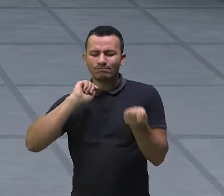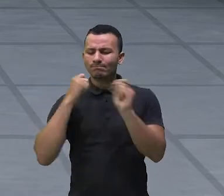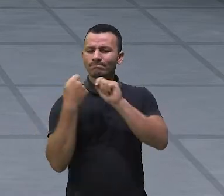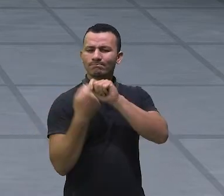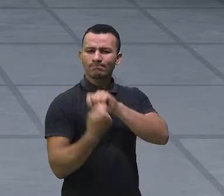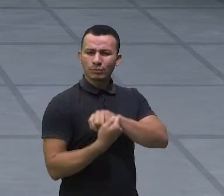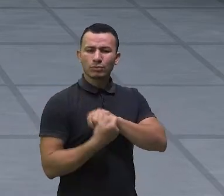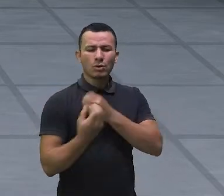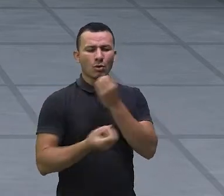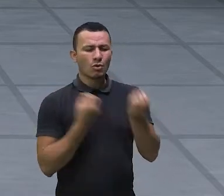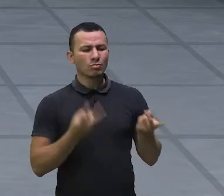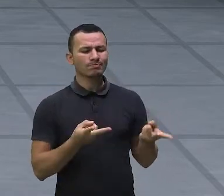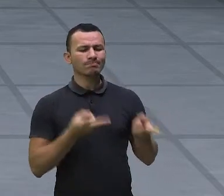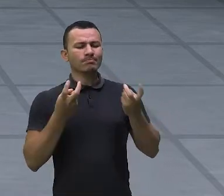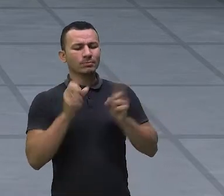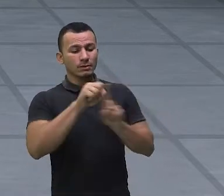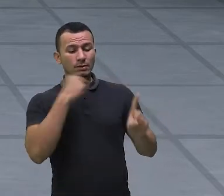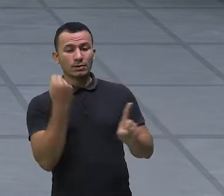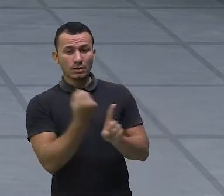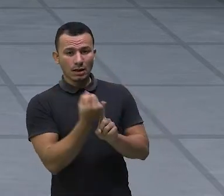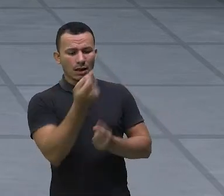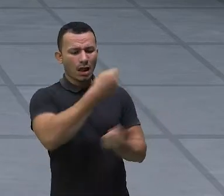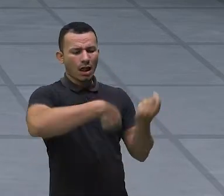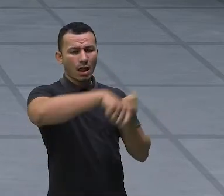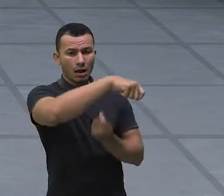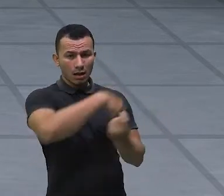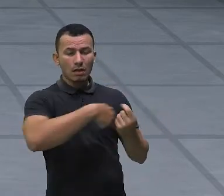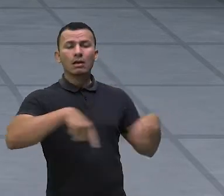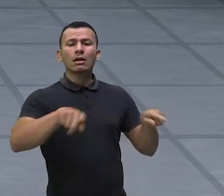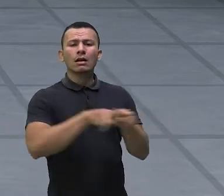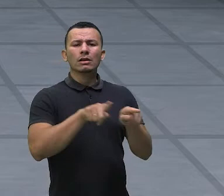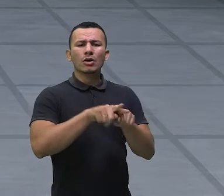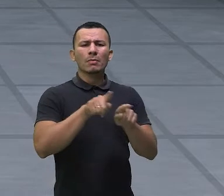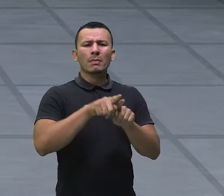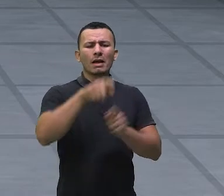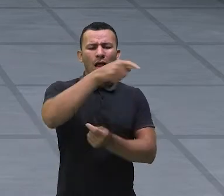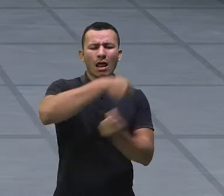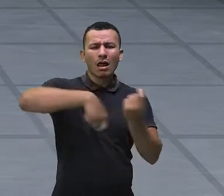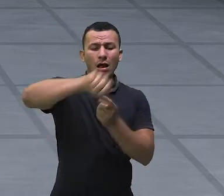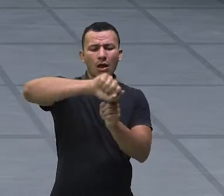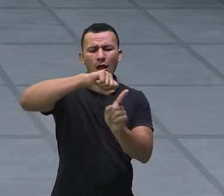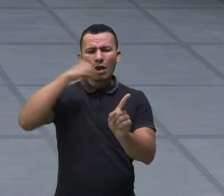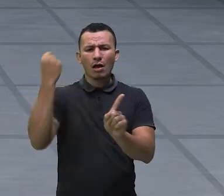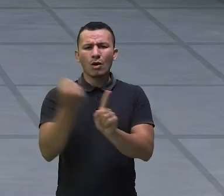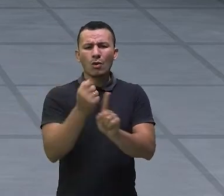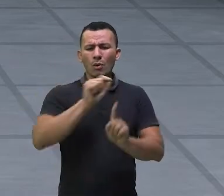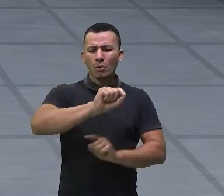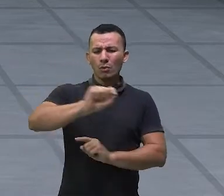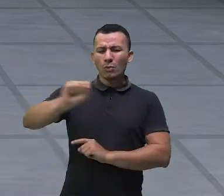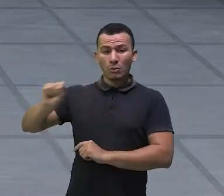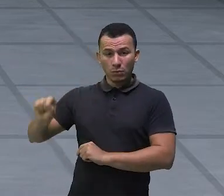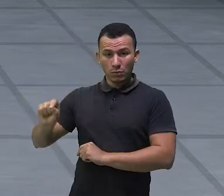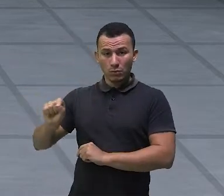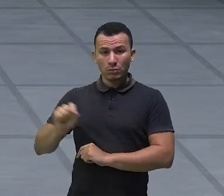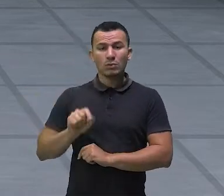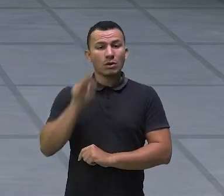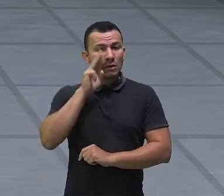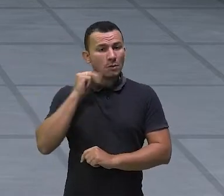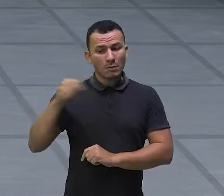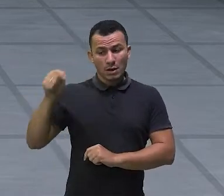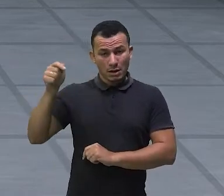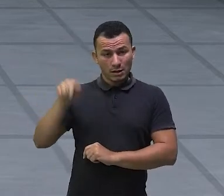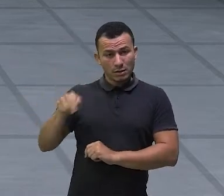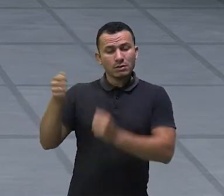somente a sociedade capitalista, mas todas as sociedades. Marx dizia que o